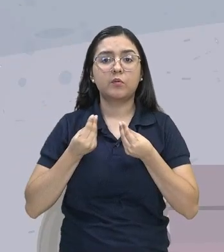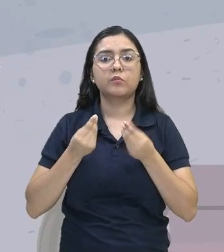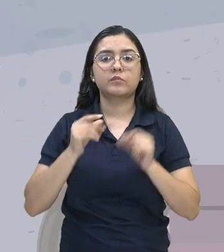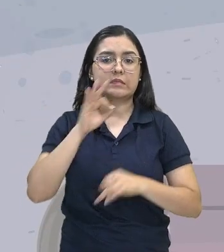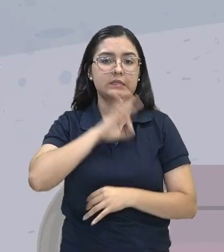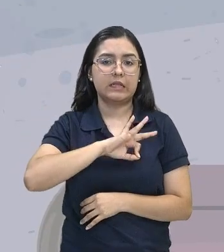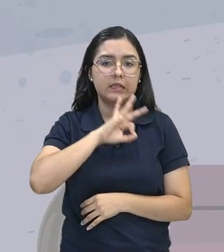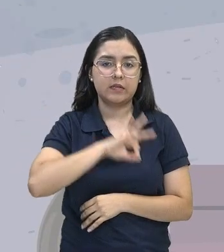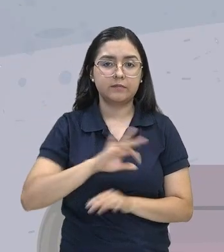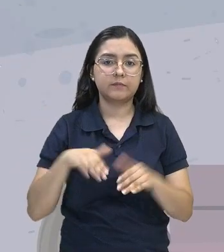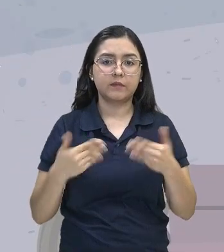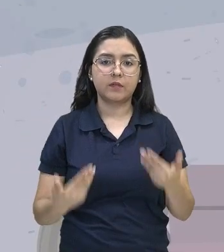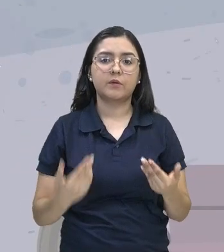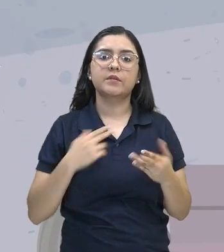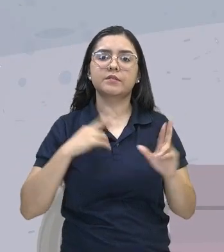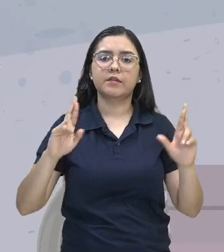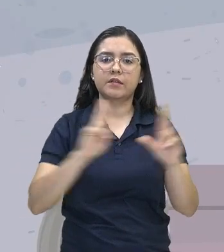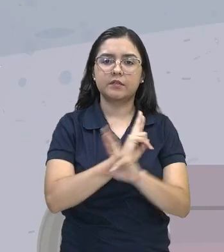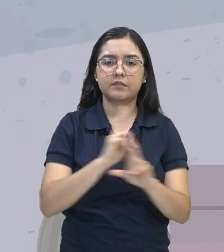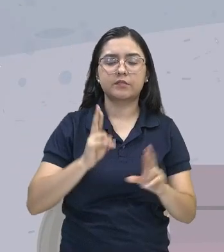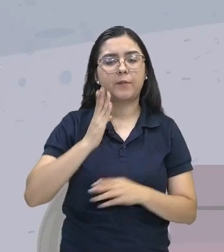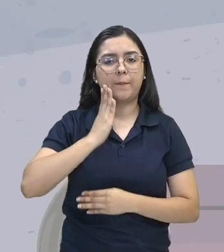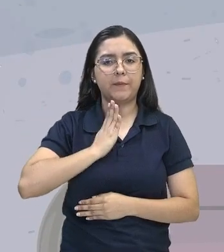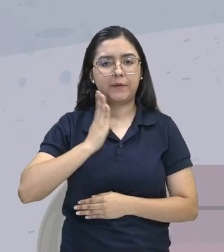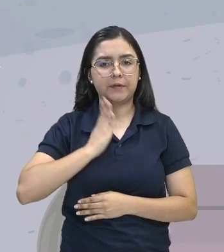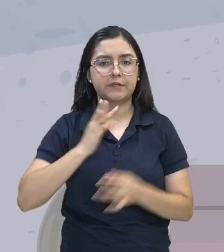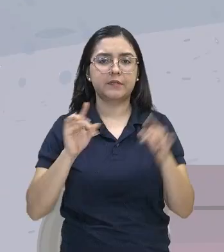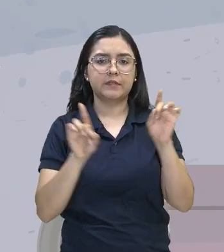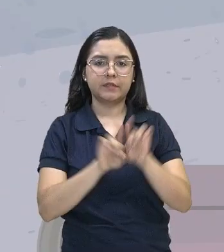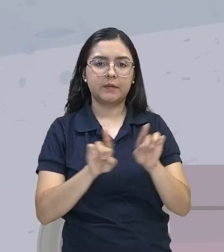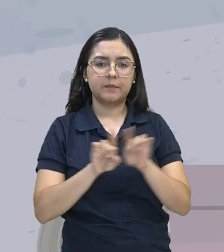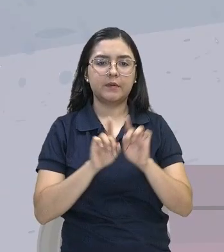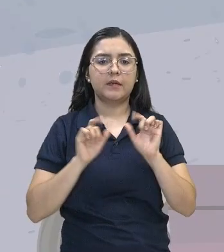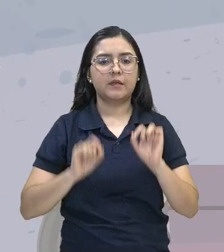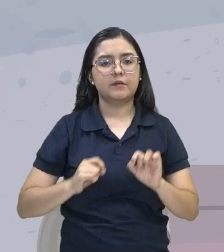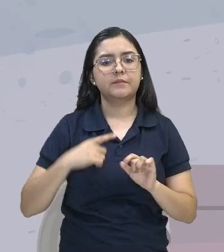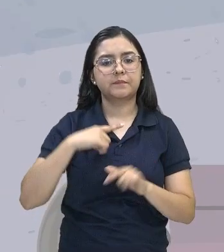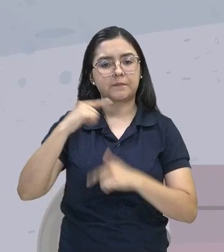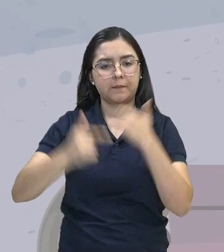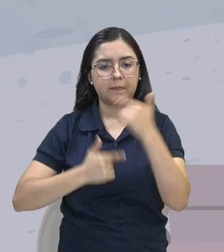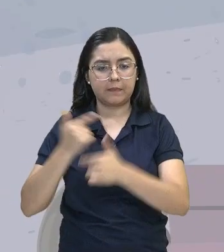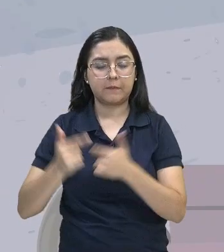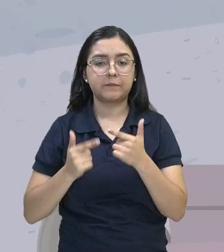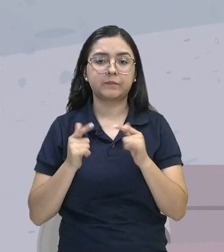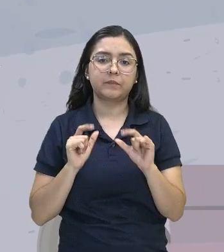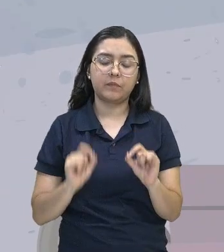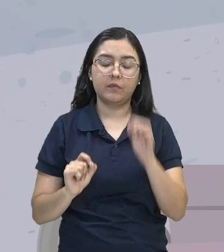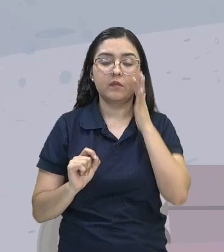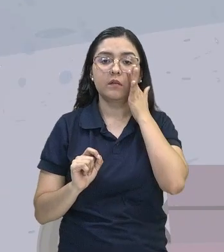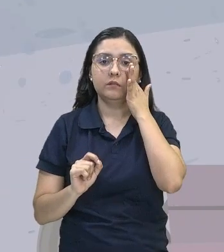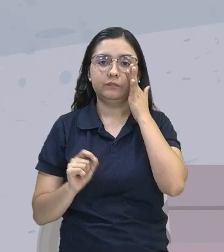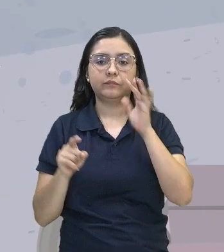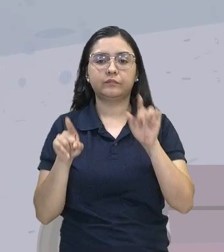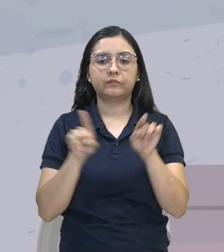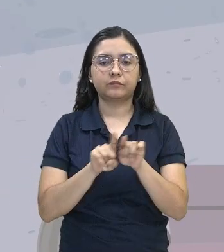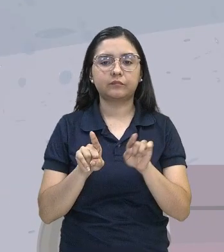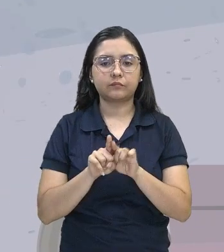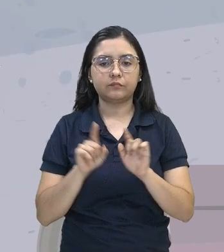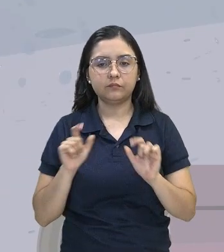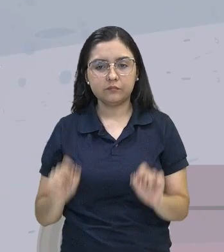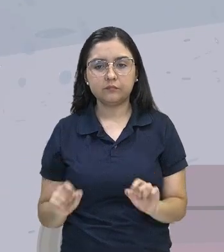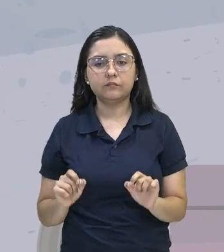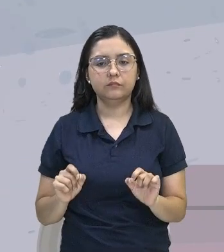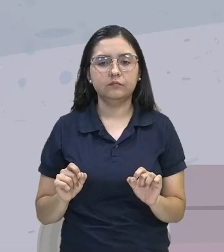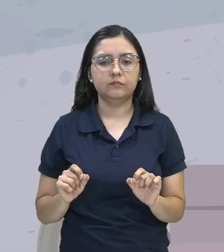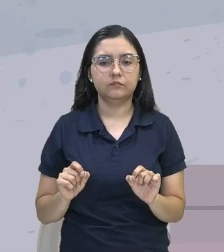E essa relação entre burguesia e proletariado, ela, de certa forma, vai das cartas no que tange